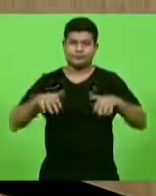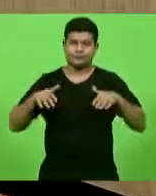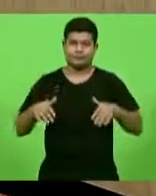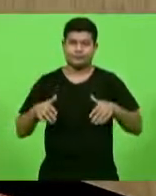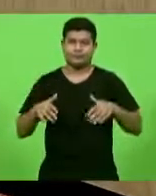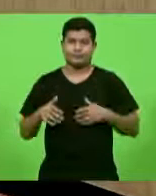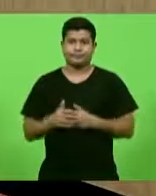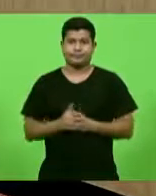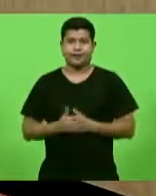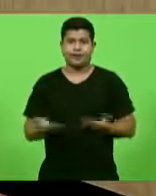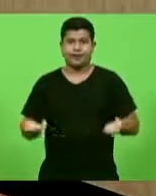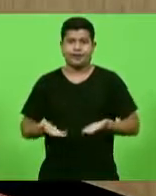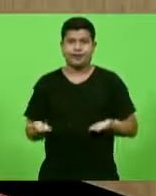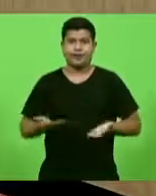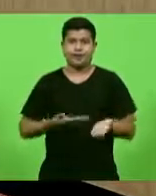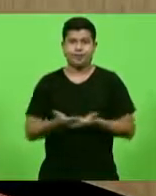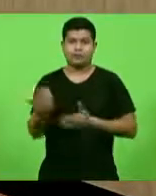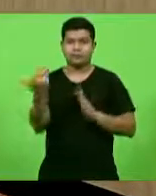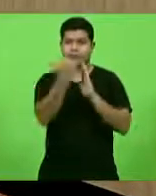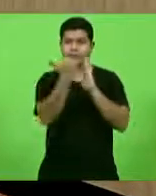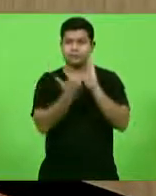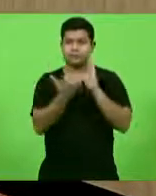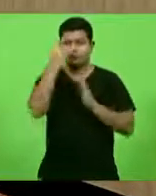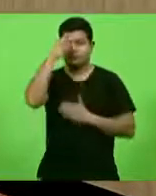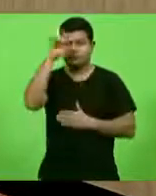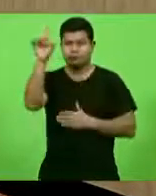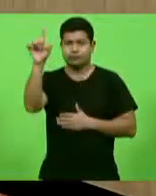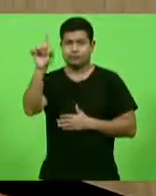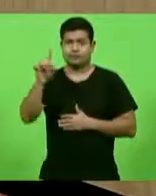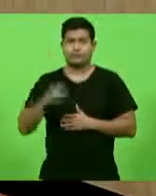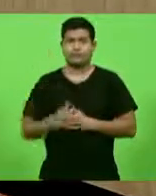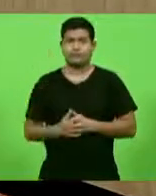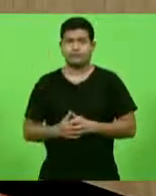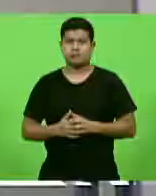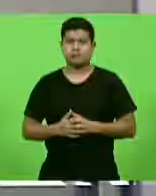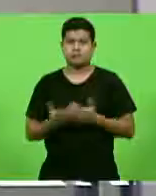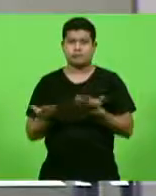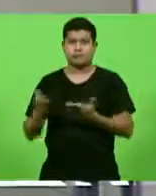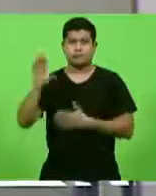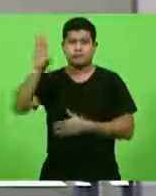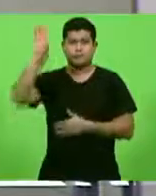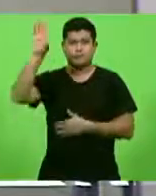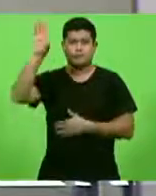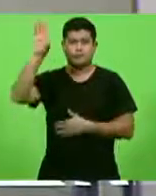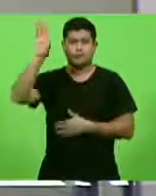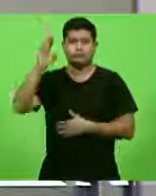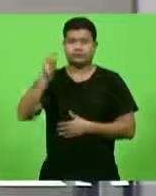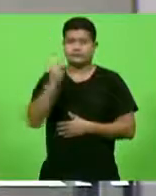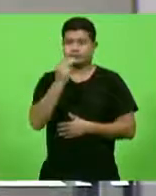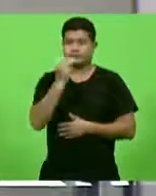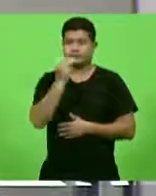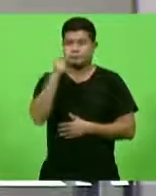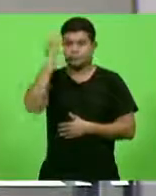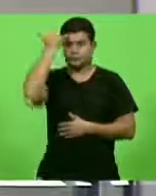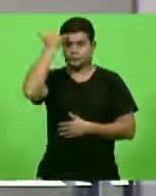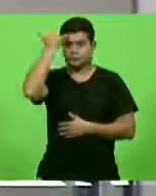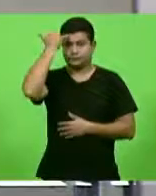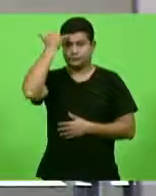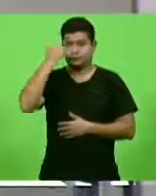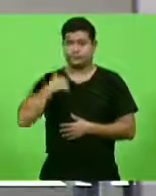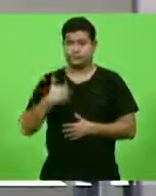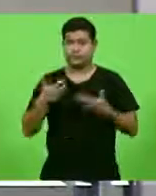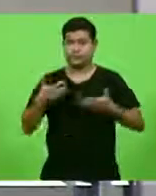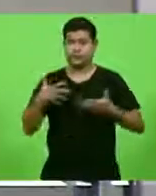sessão. Passamos direto à ordem do dia. Questão de ordem, senhor presidente. Questão de ordem, deputado Jair Mioto. Senhor presidente,